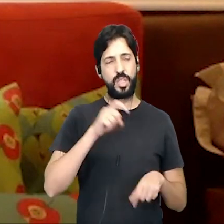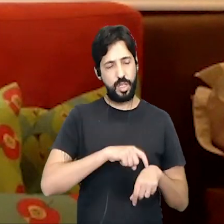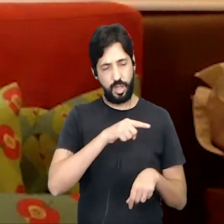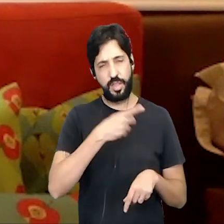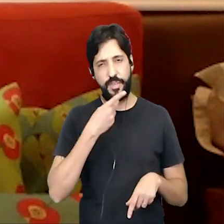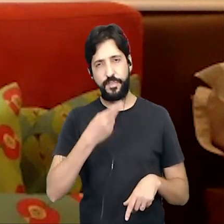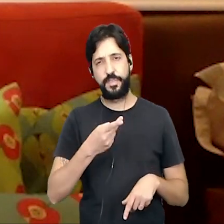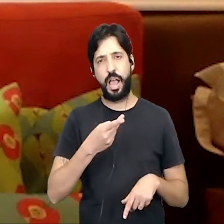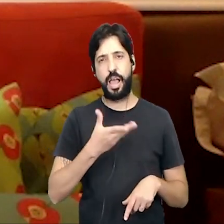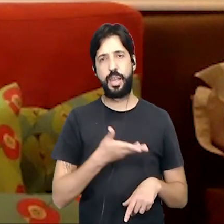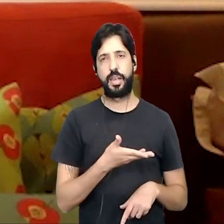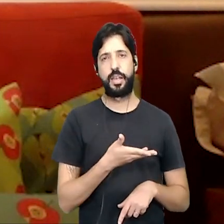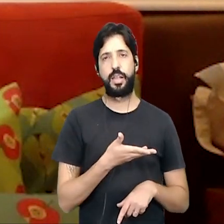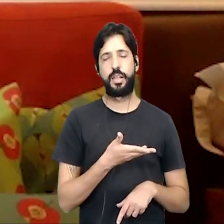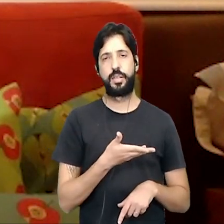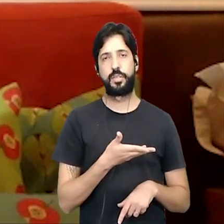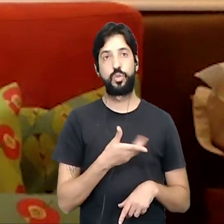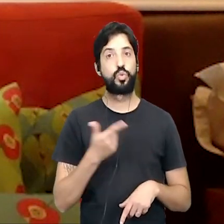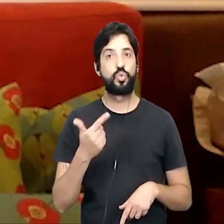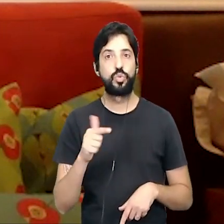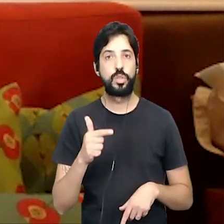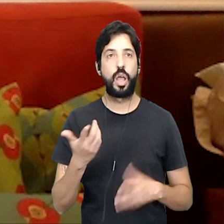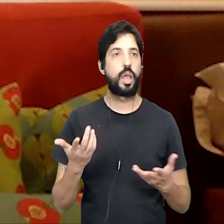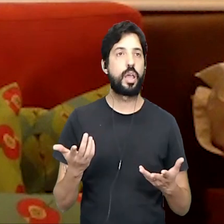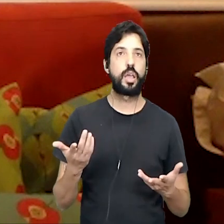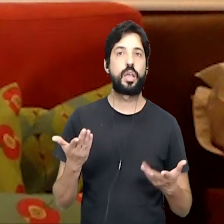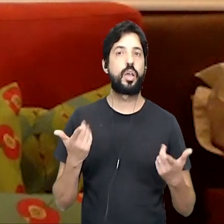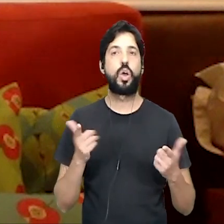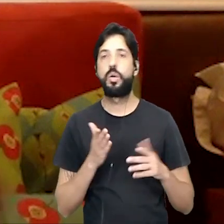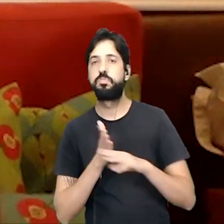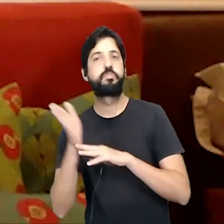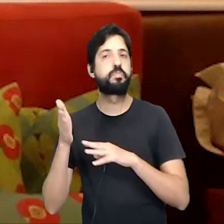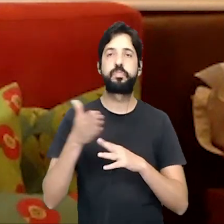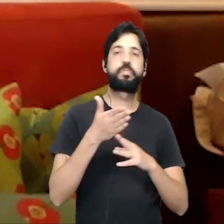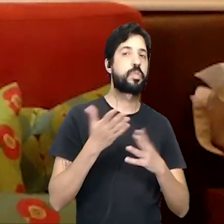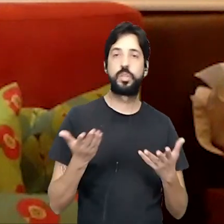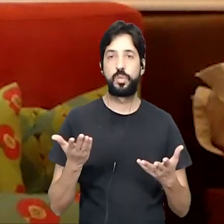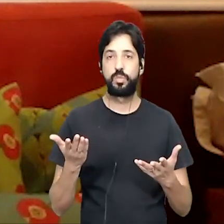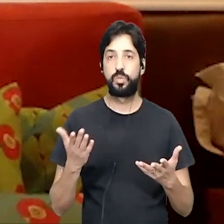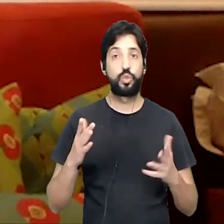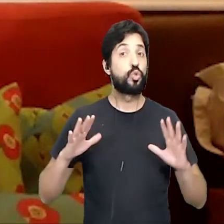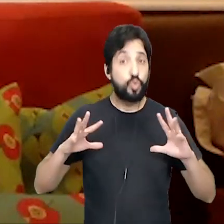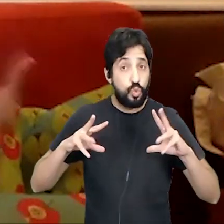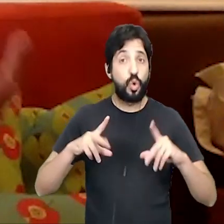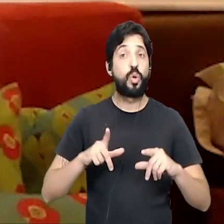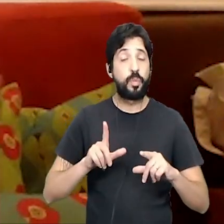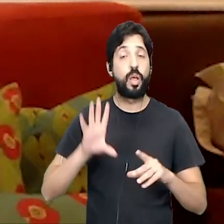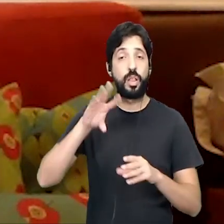Então, quando você diz que não tem para onde a gente ir,